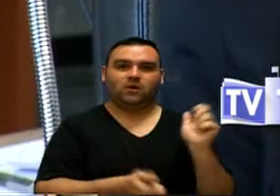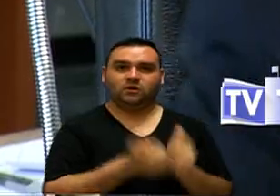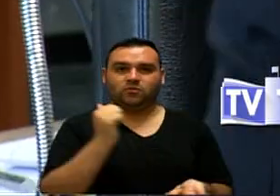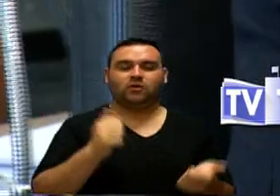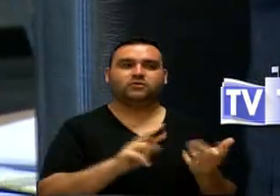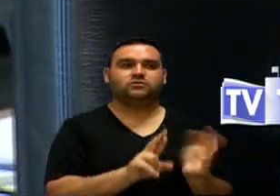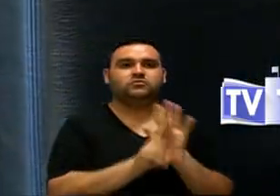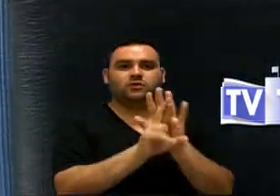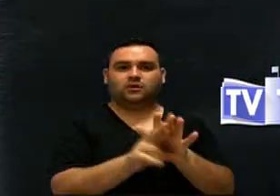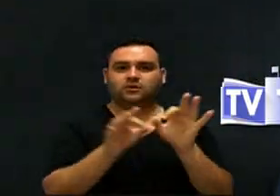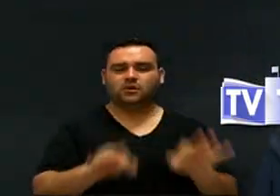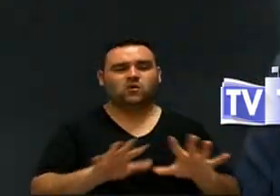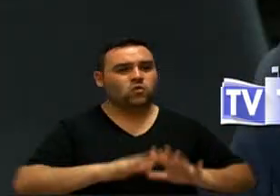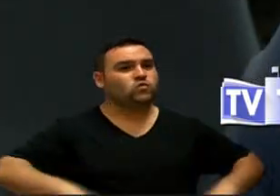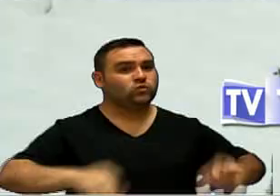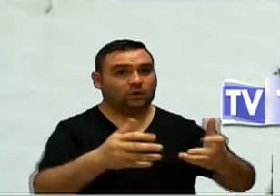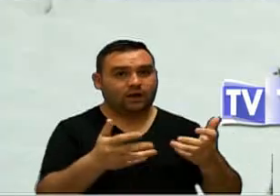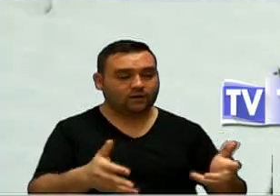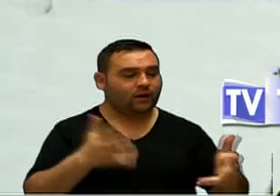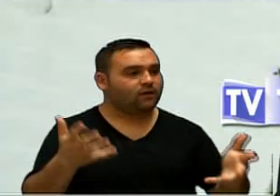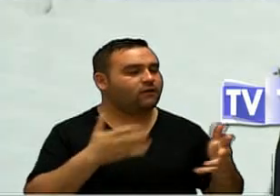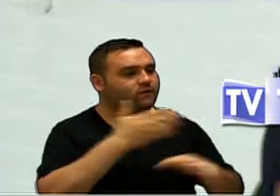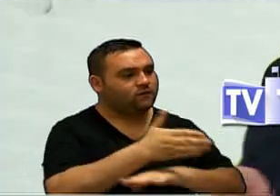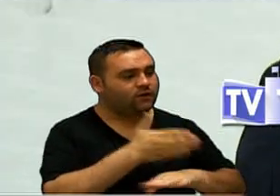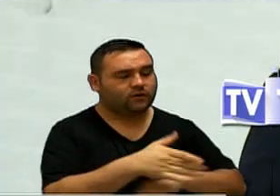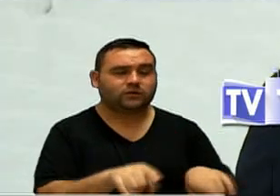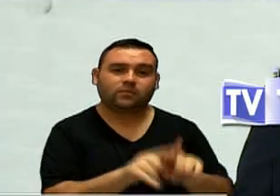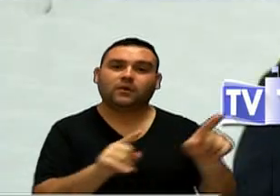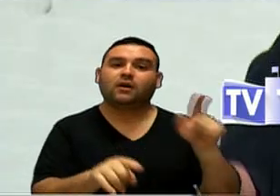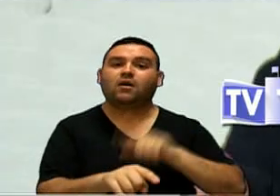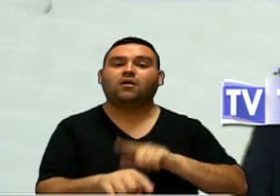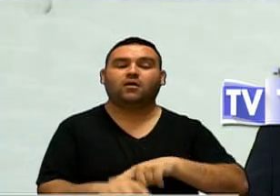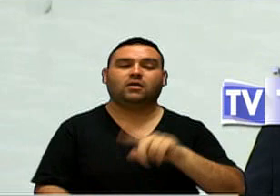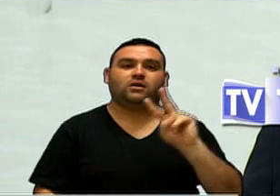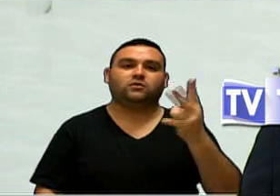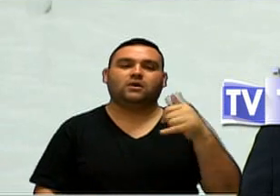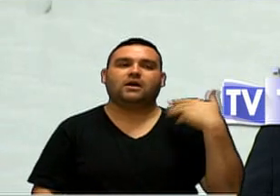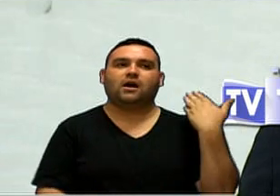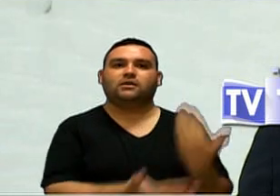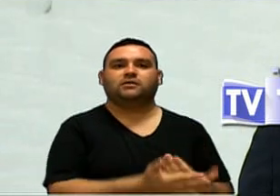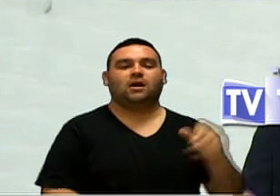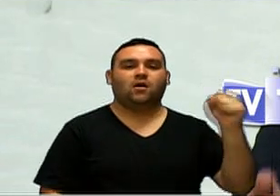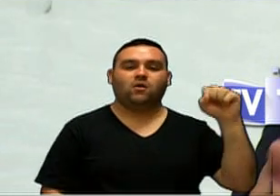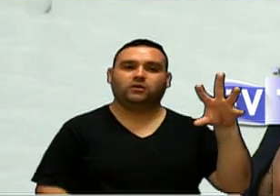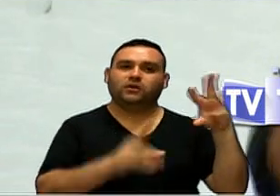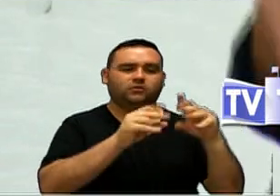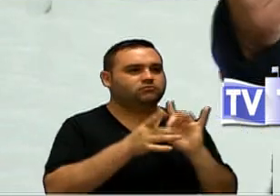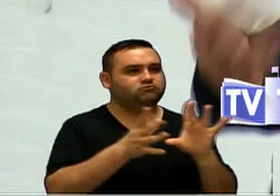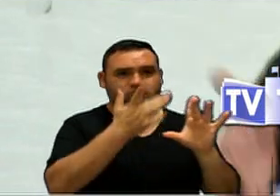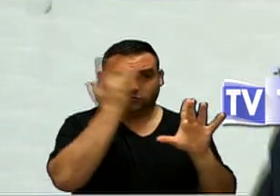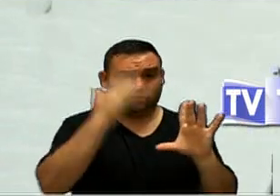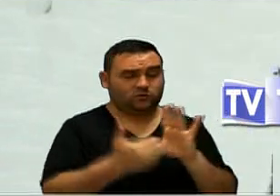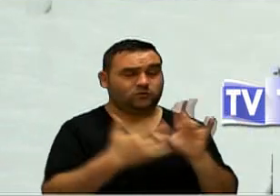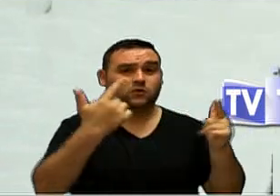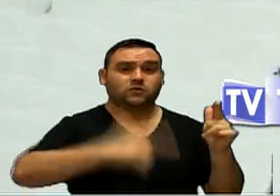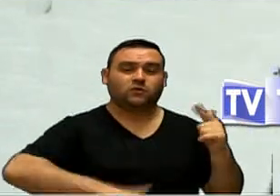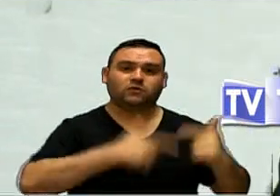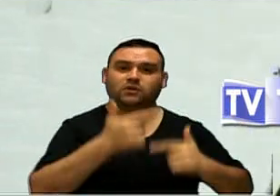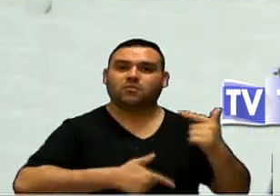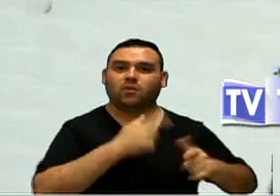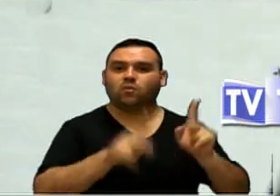e representação, todas que quiserem participar, e das 14 às 20 horas aberto para a população. Mais um serviço